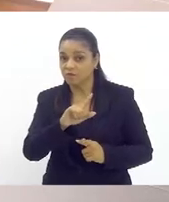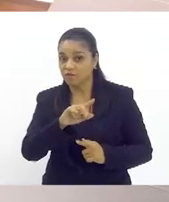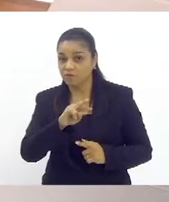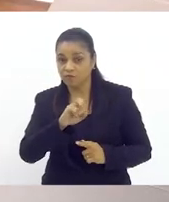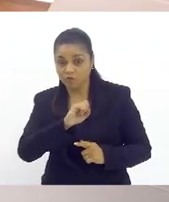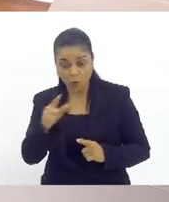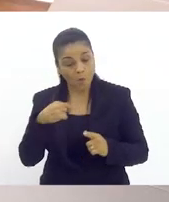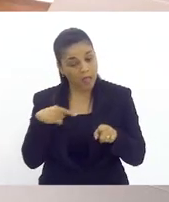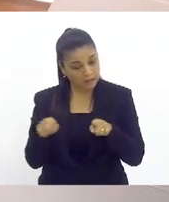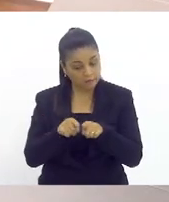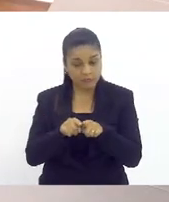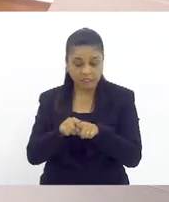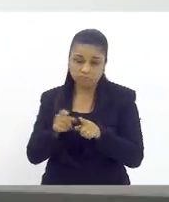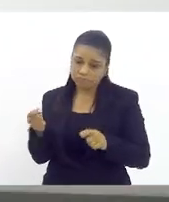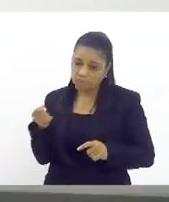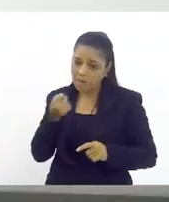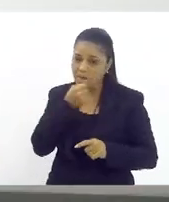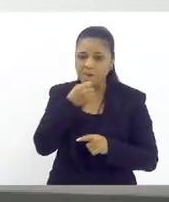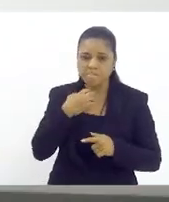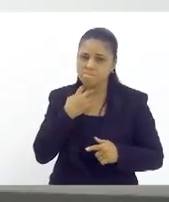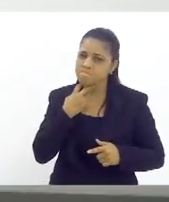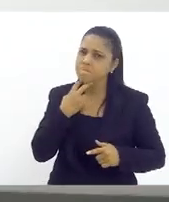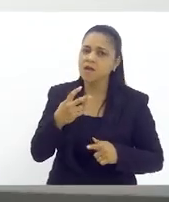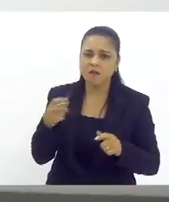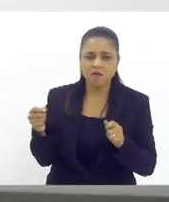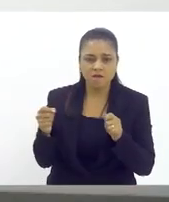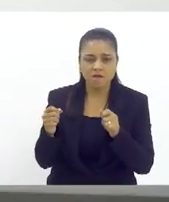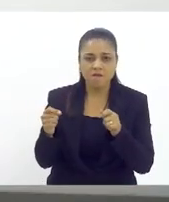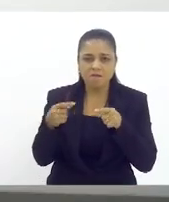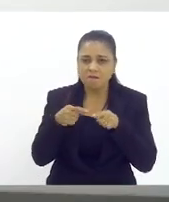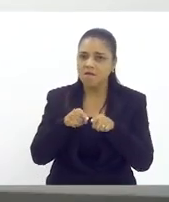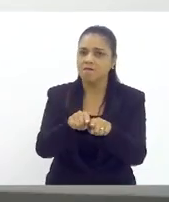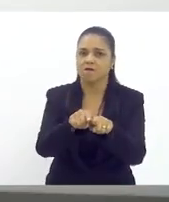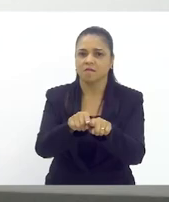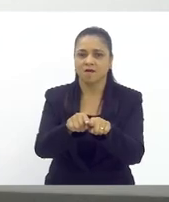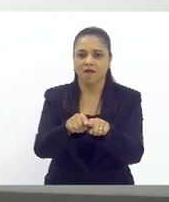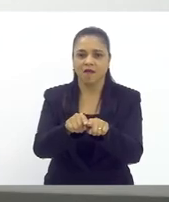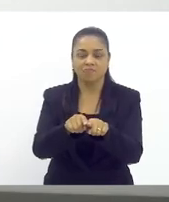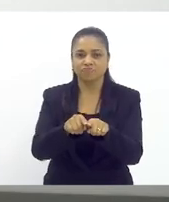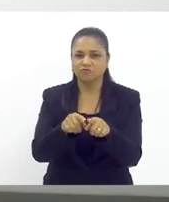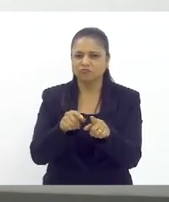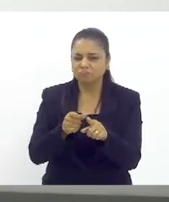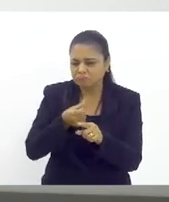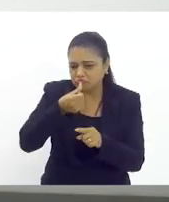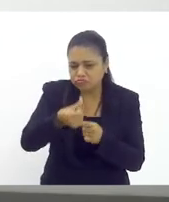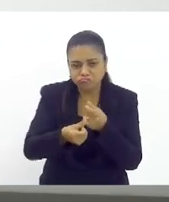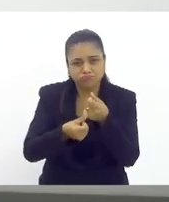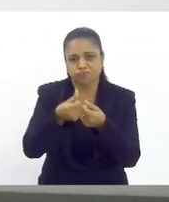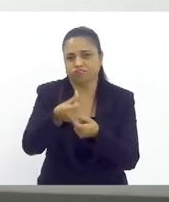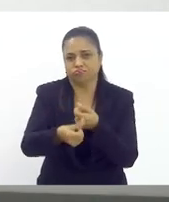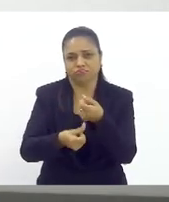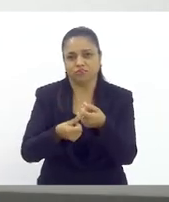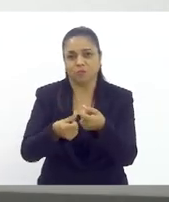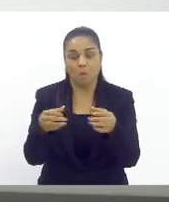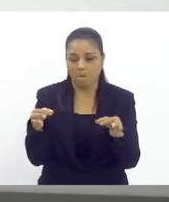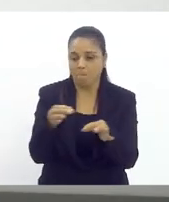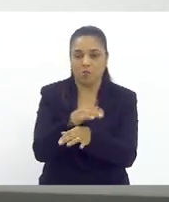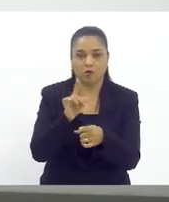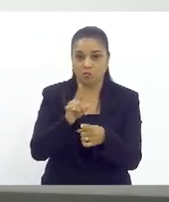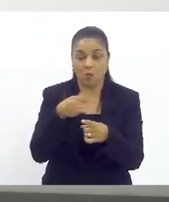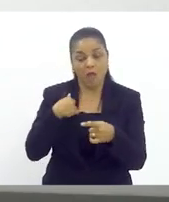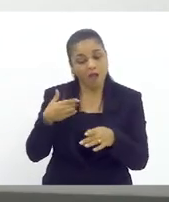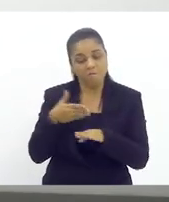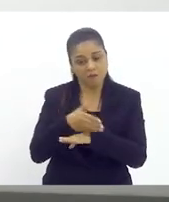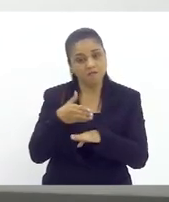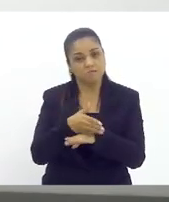a gente quer ter voz nisso não espero que ele chegue no segundo semestre pronto para gente e sim que a